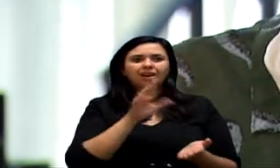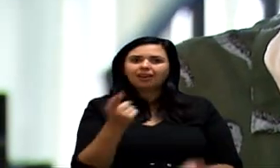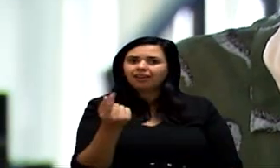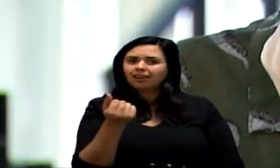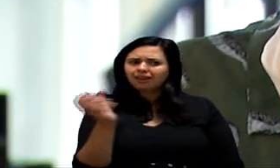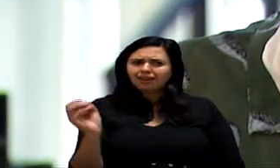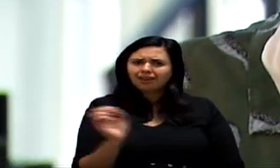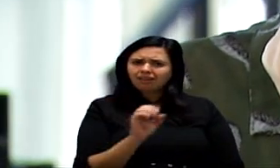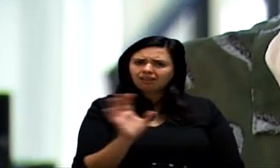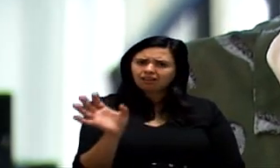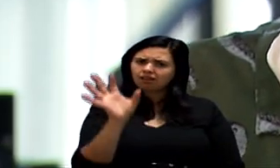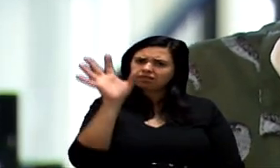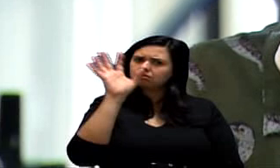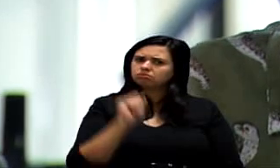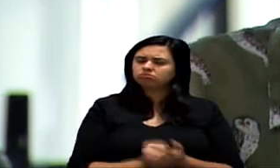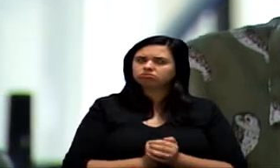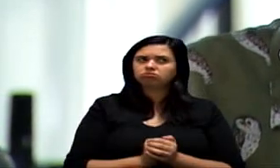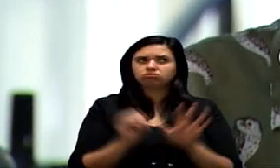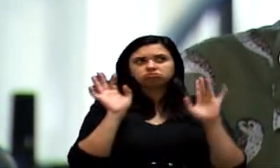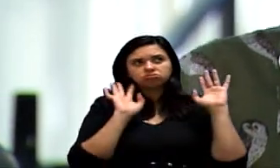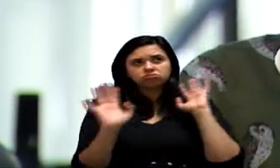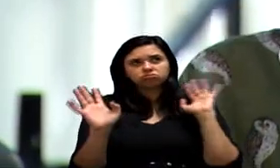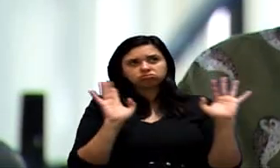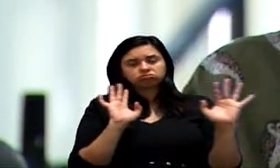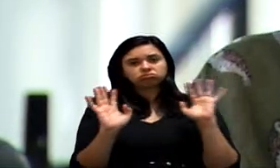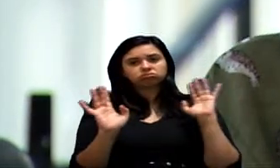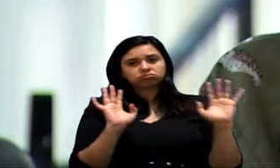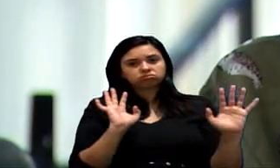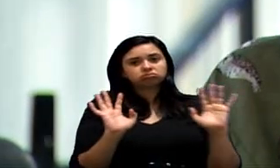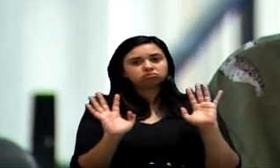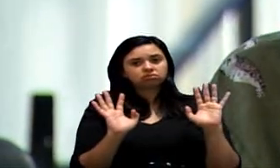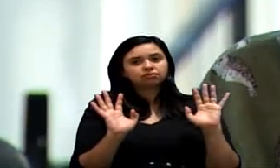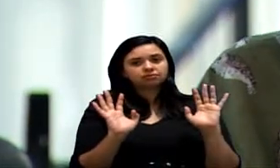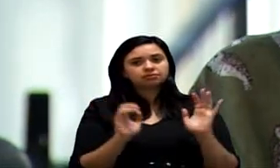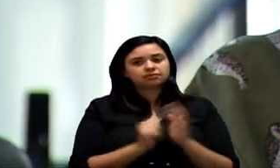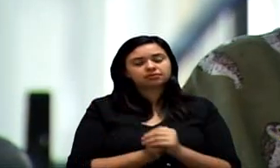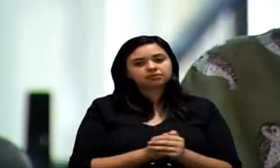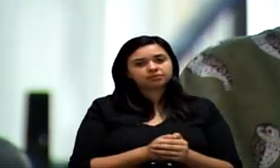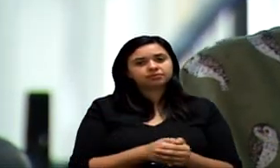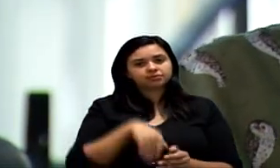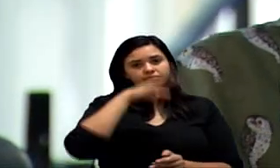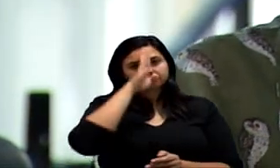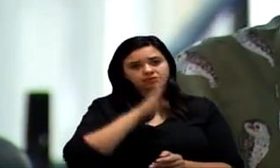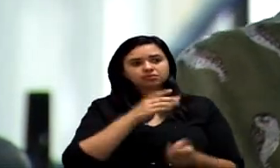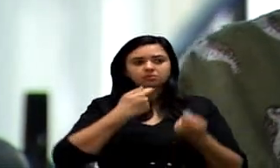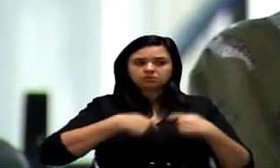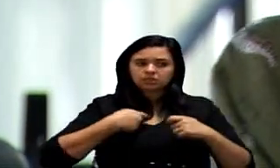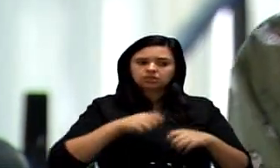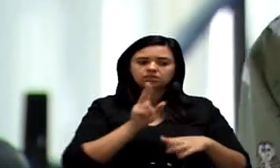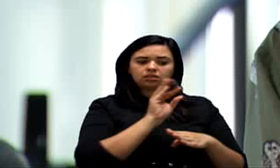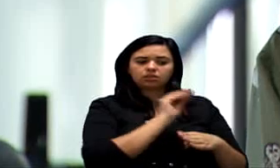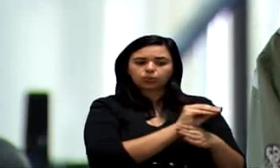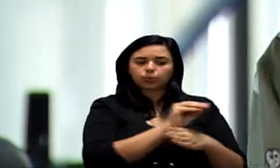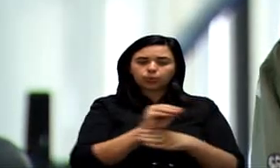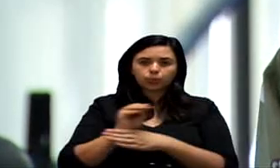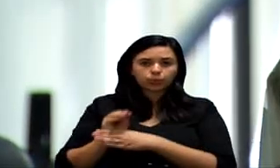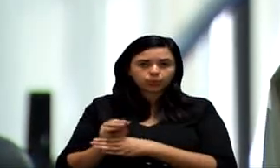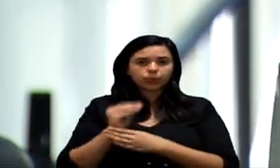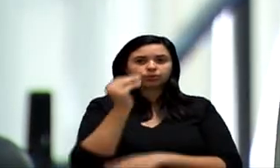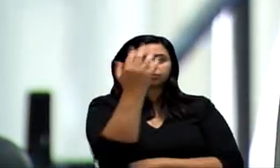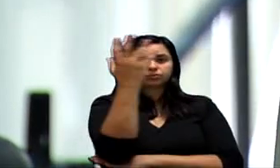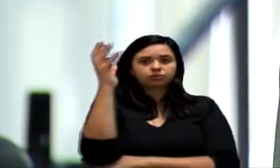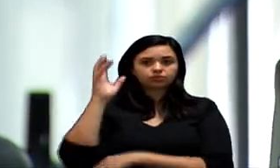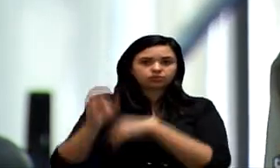que é algo que precisa aí pensar, porque nós temos que ter um cuidado com o meio ambiente e o número de pessoas e